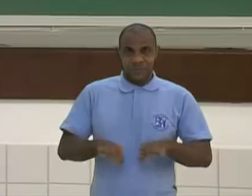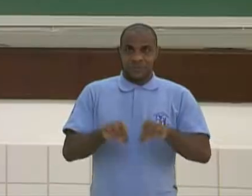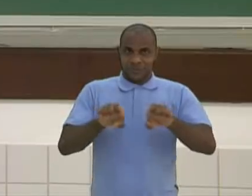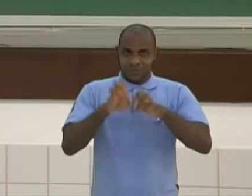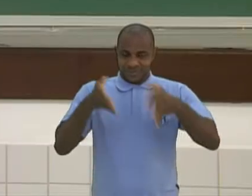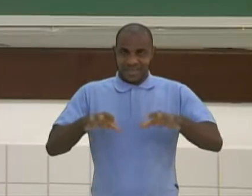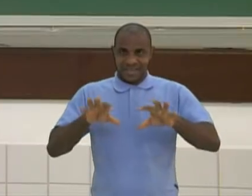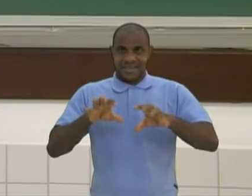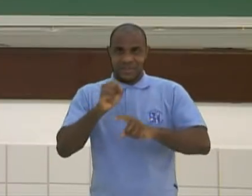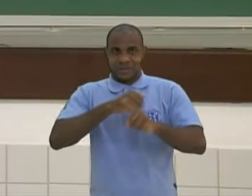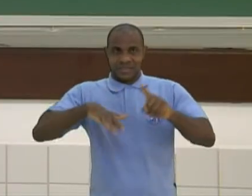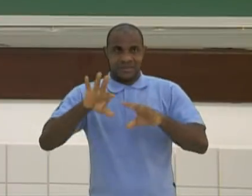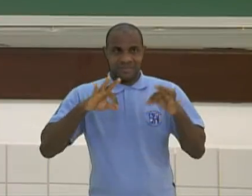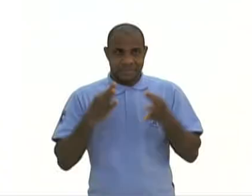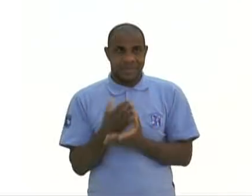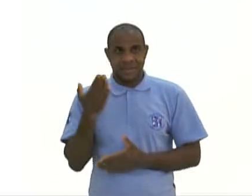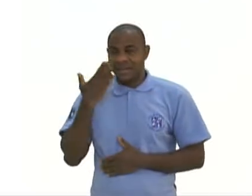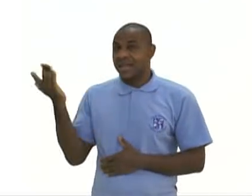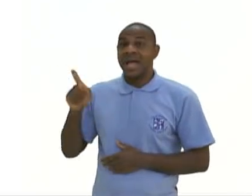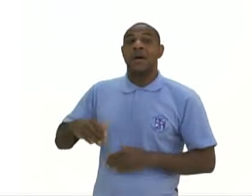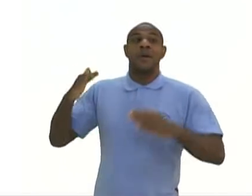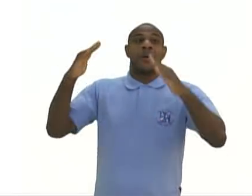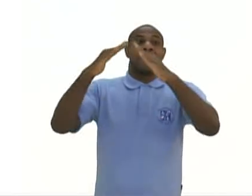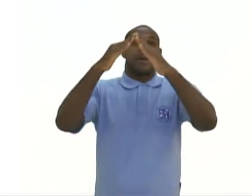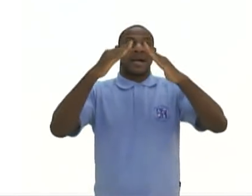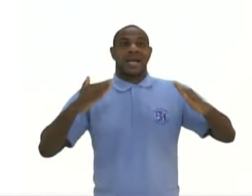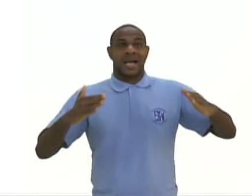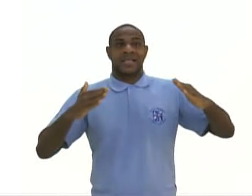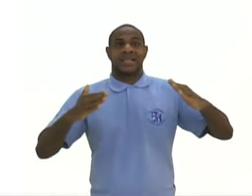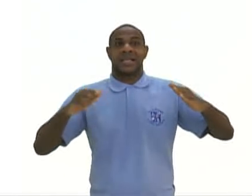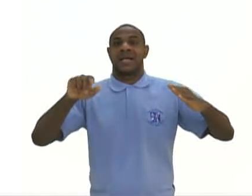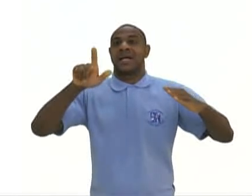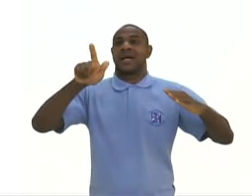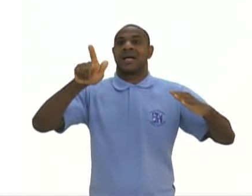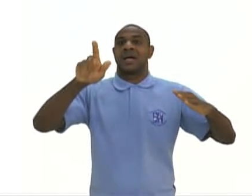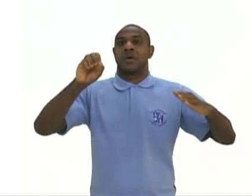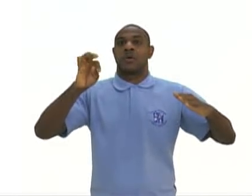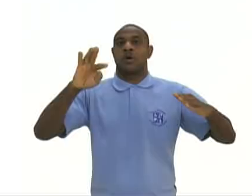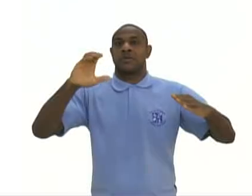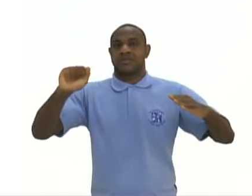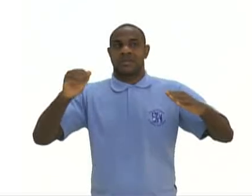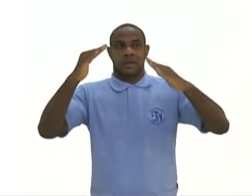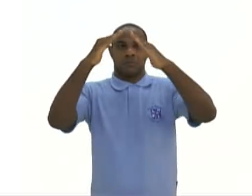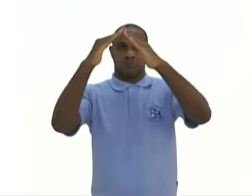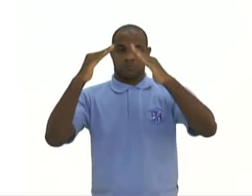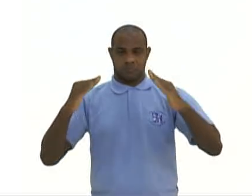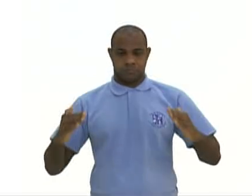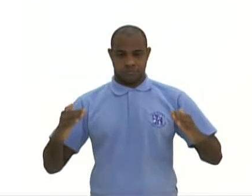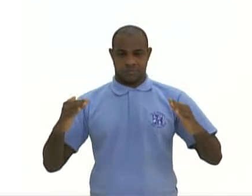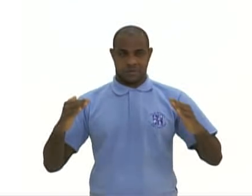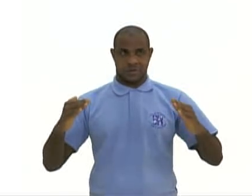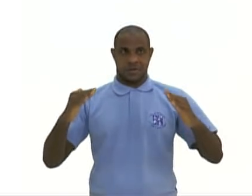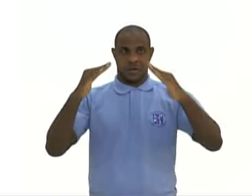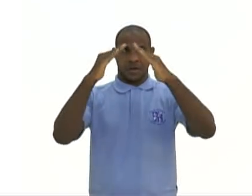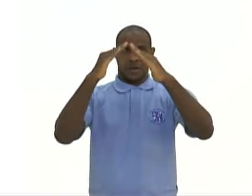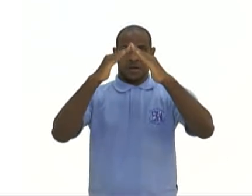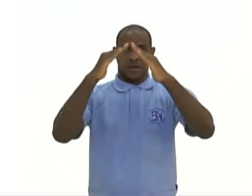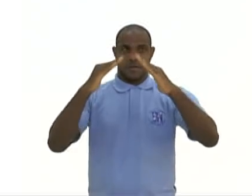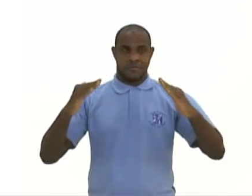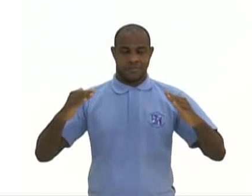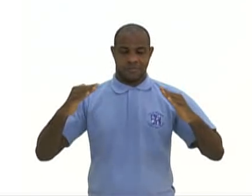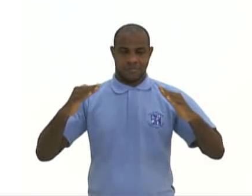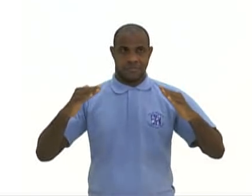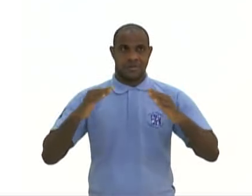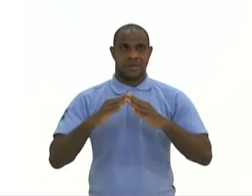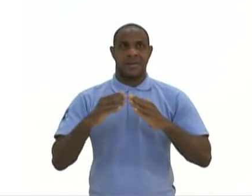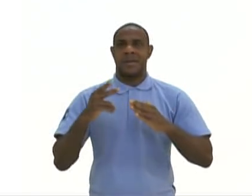família. Aqui está uma reconstrução de uma casa gótica, né, do povo godo, uma